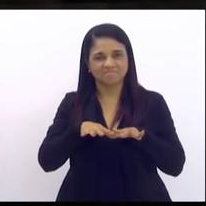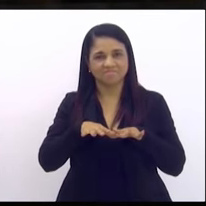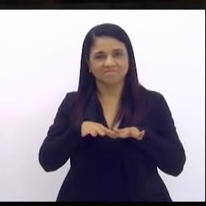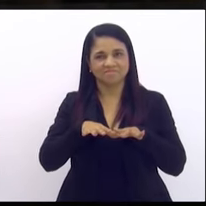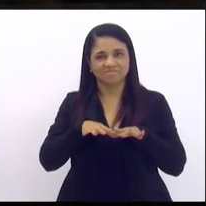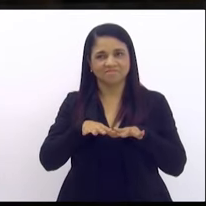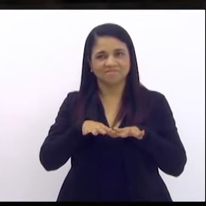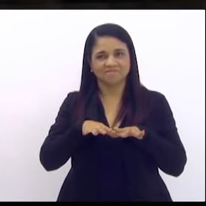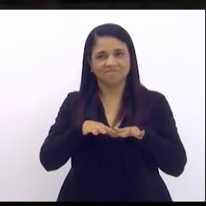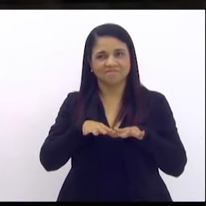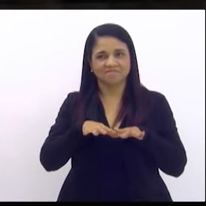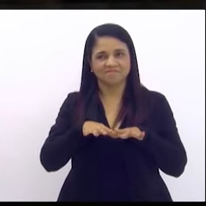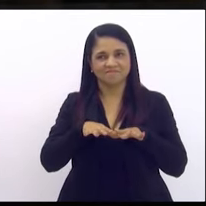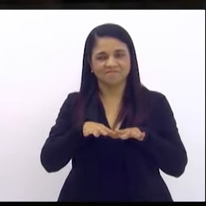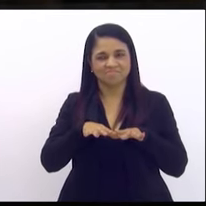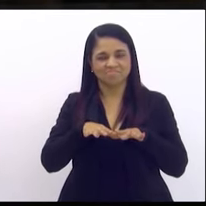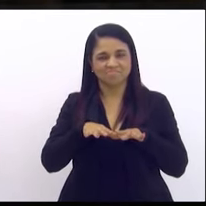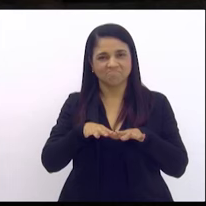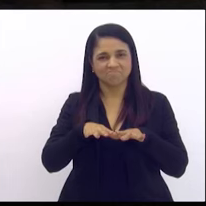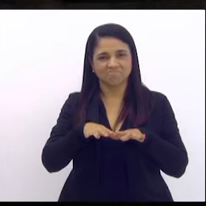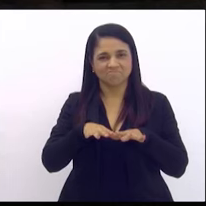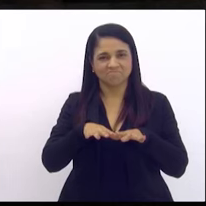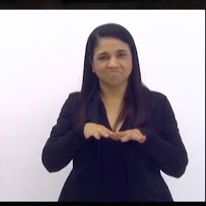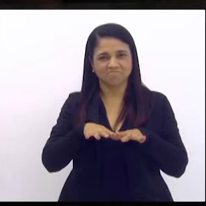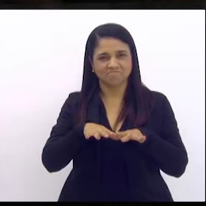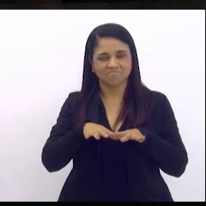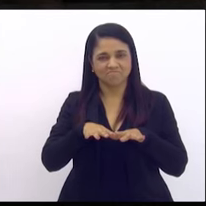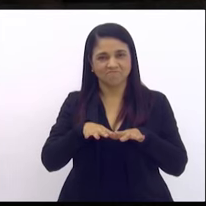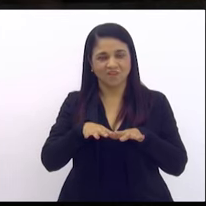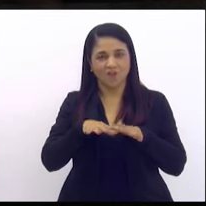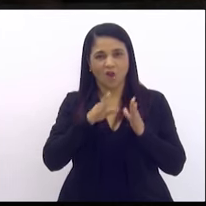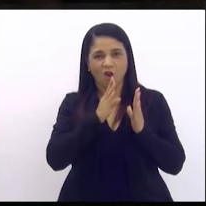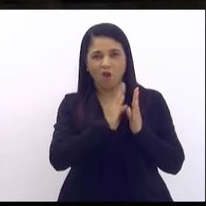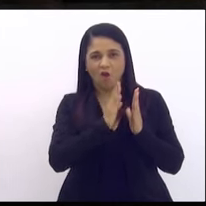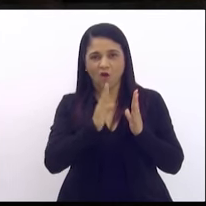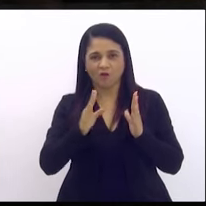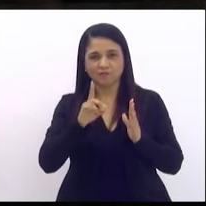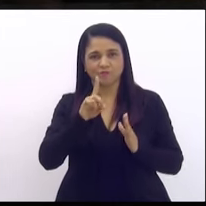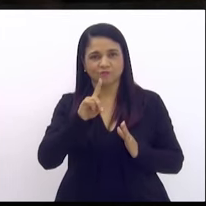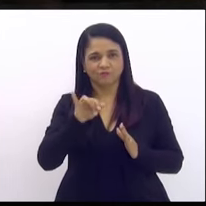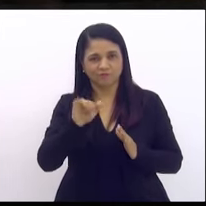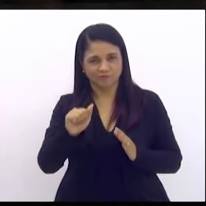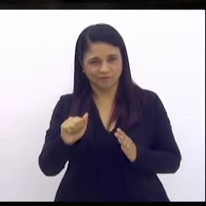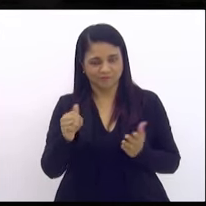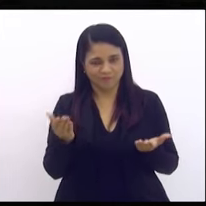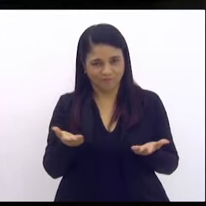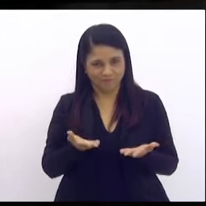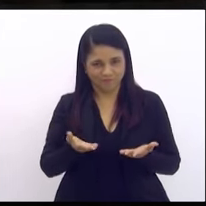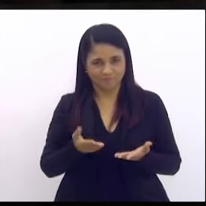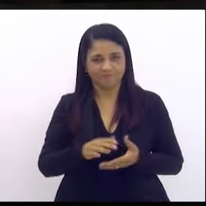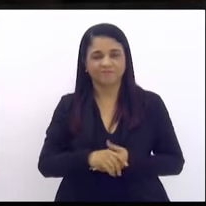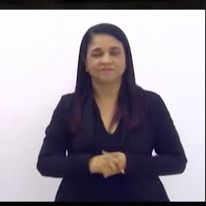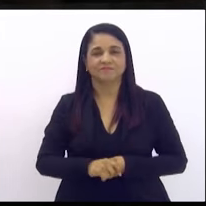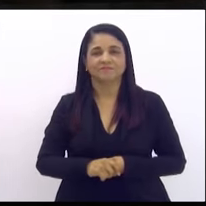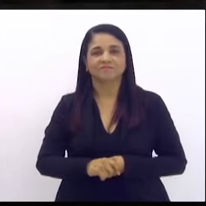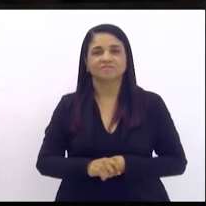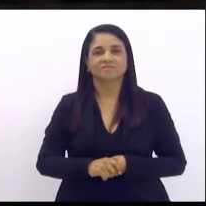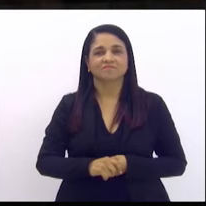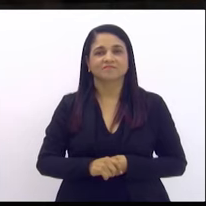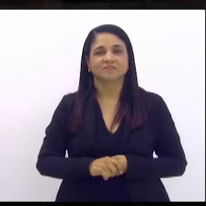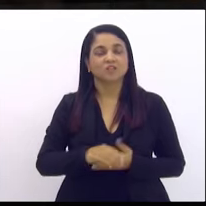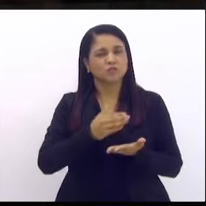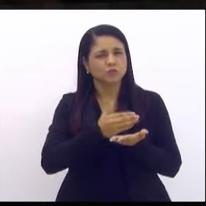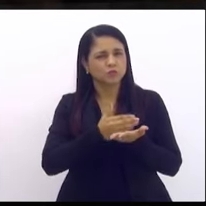curta e vigorosa Ordem do dia eu no expediente